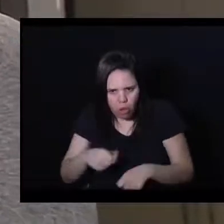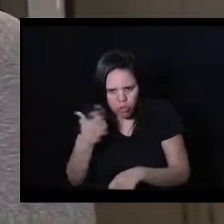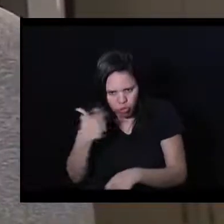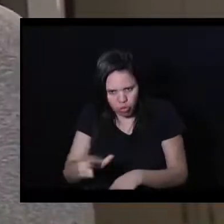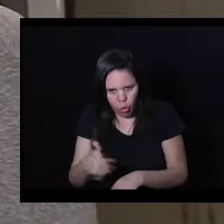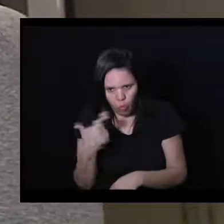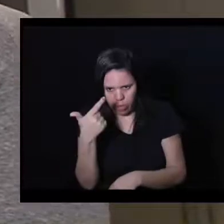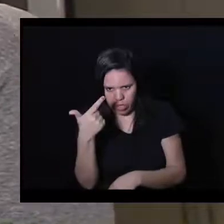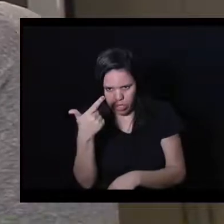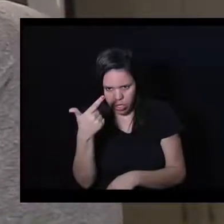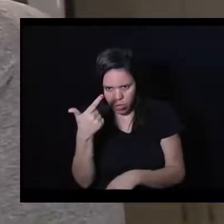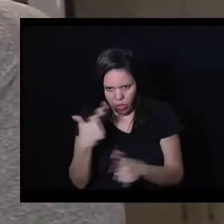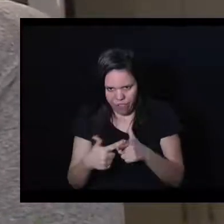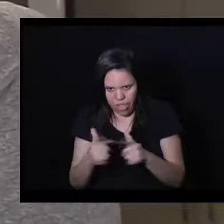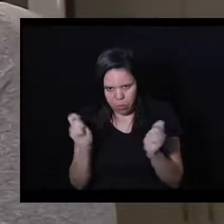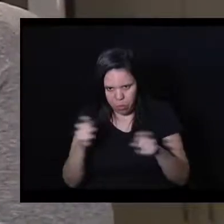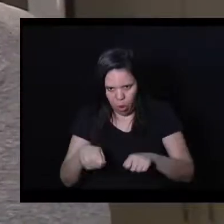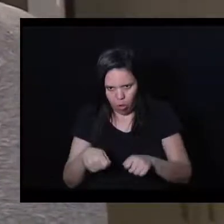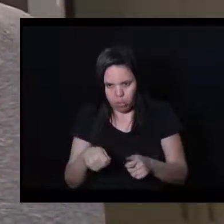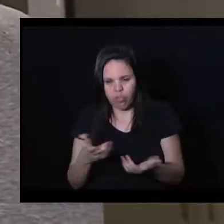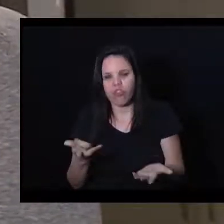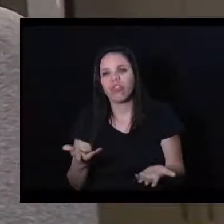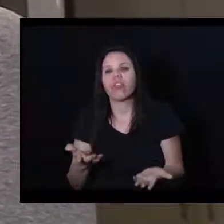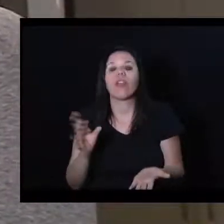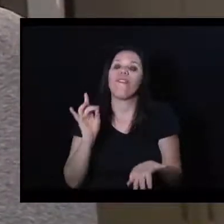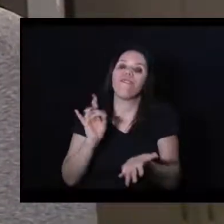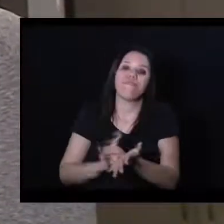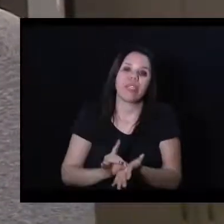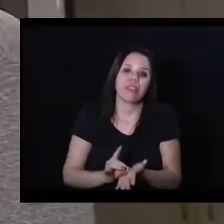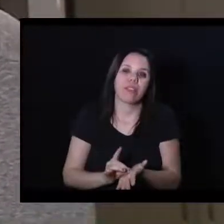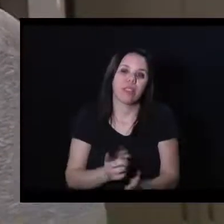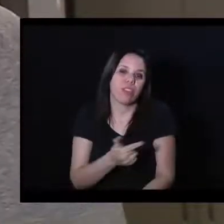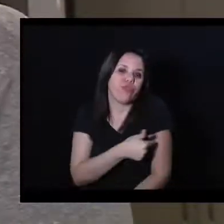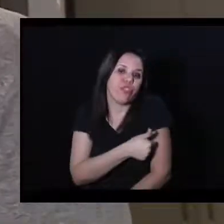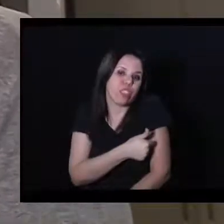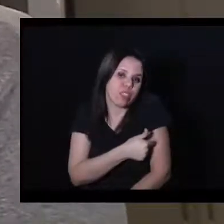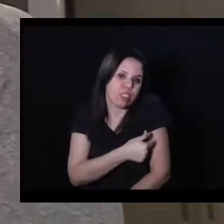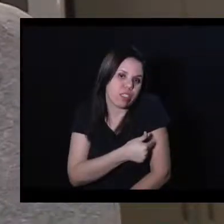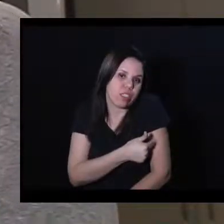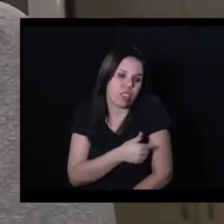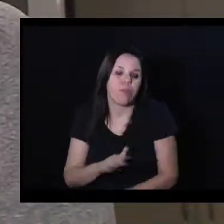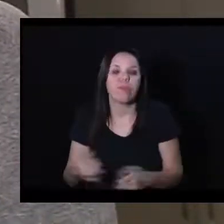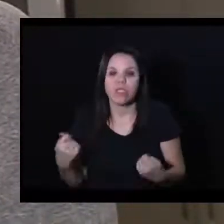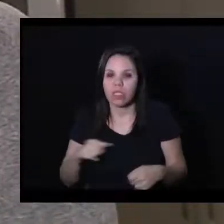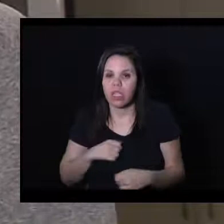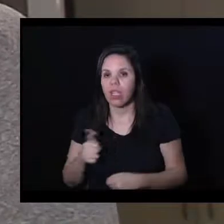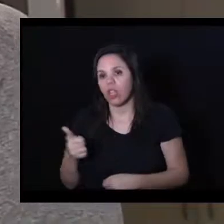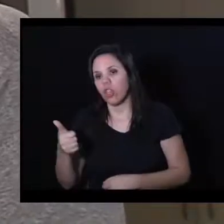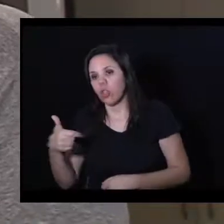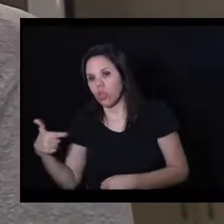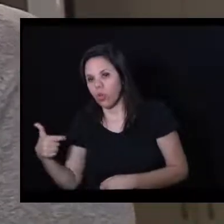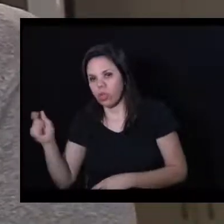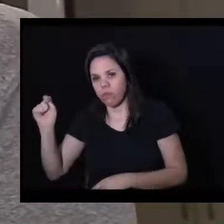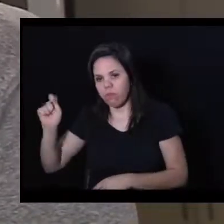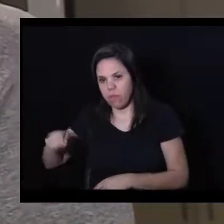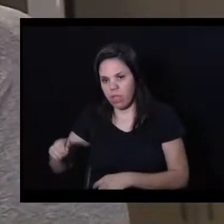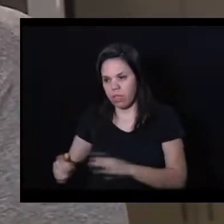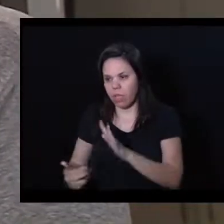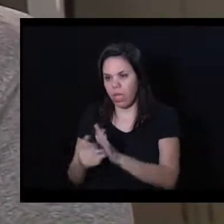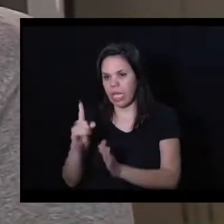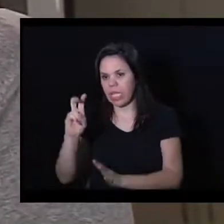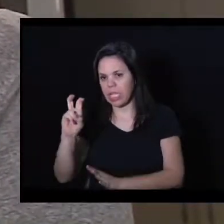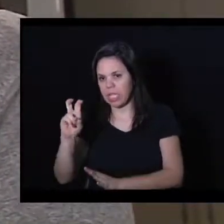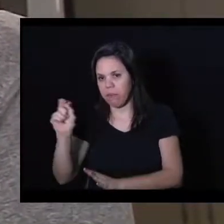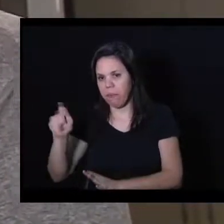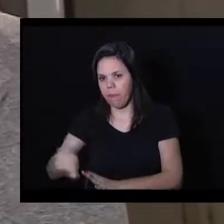ou não? Olha, na realidade, a vacina ela deve ser tomada aos 12 aos 15 meses, para crianças. Para quem